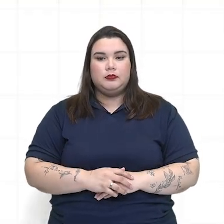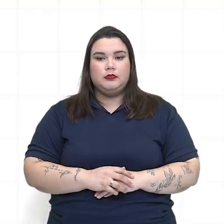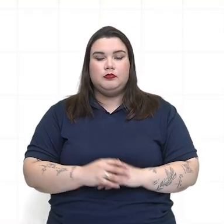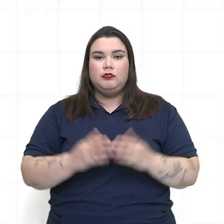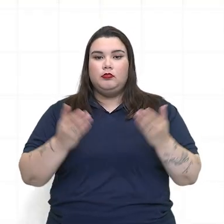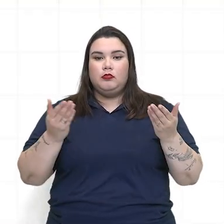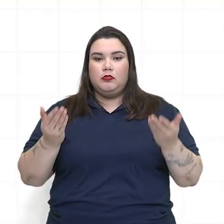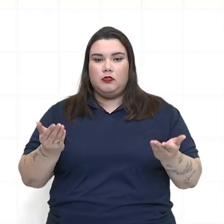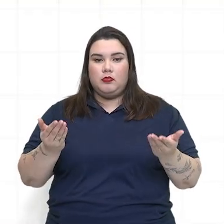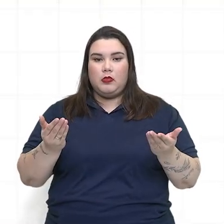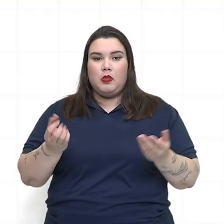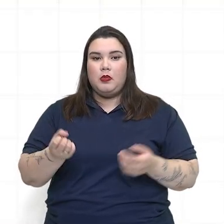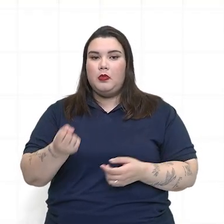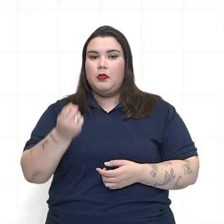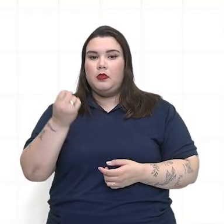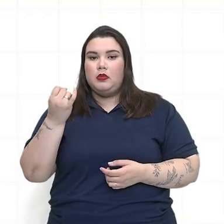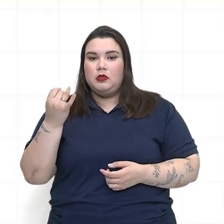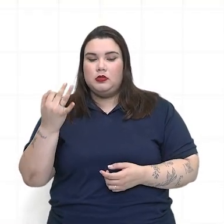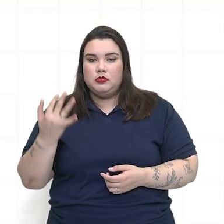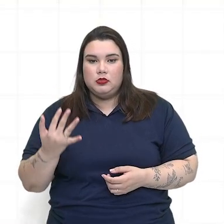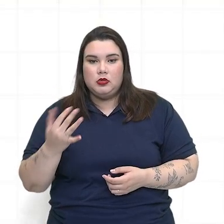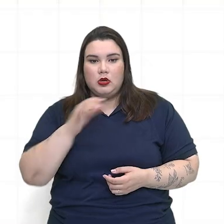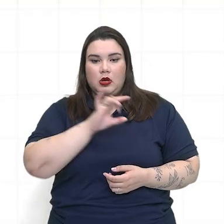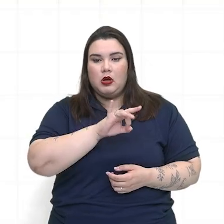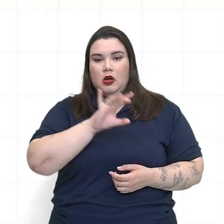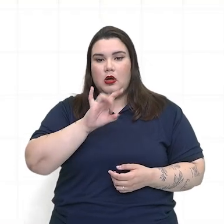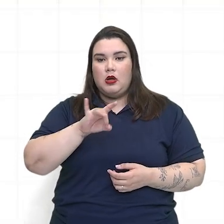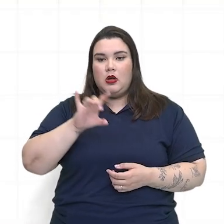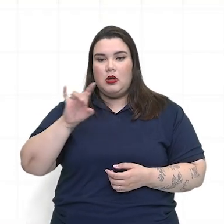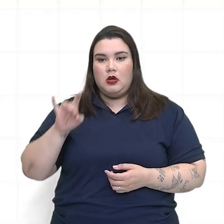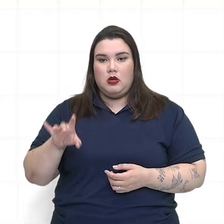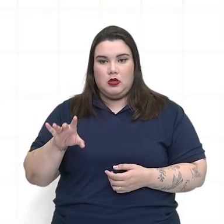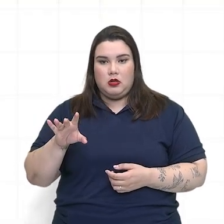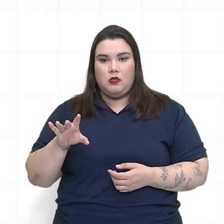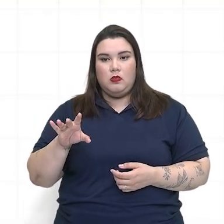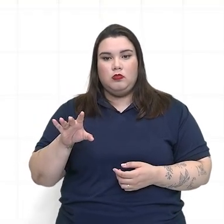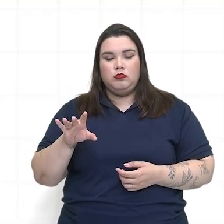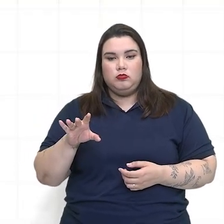E o quantitativo, né, de cada um por